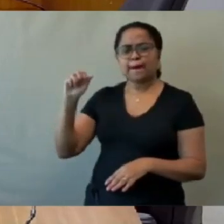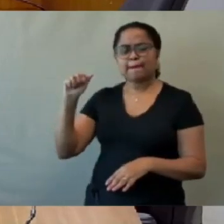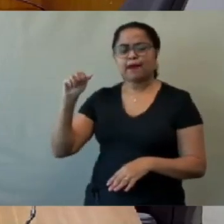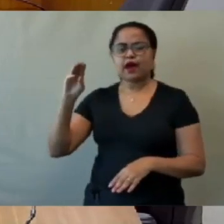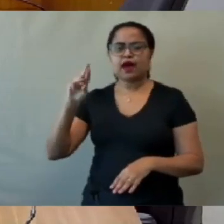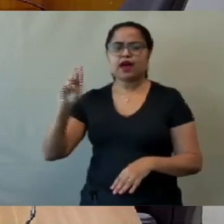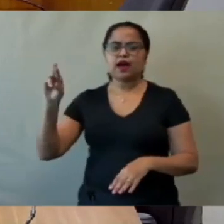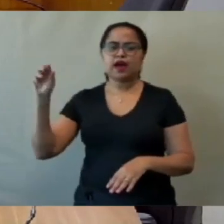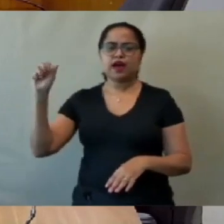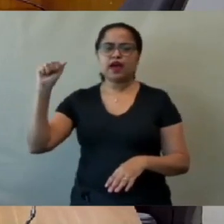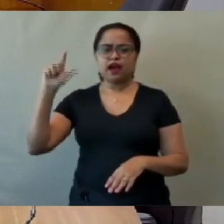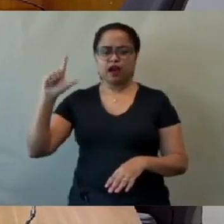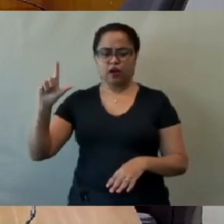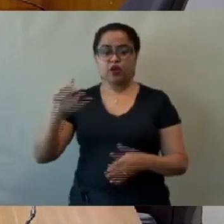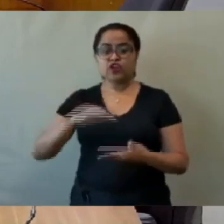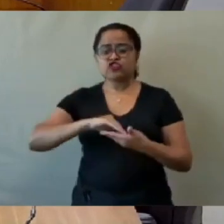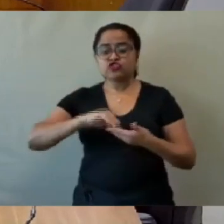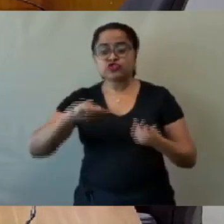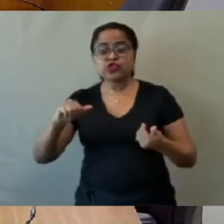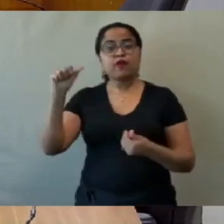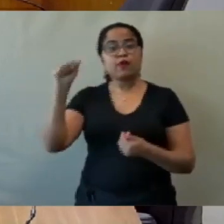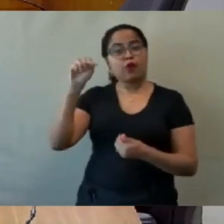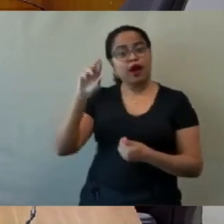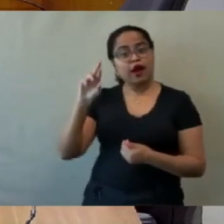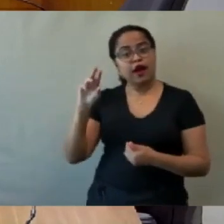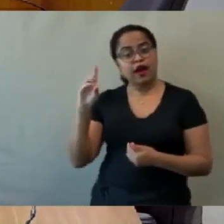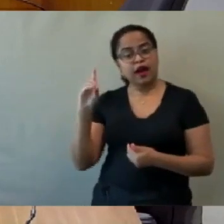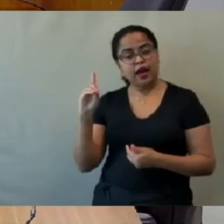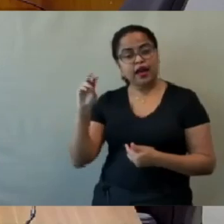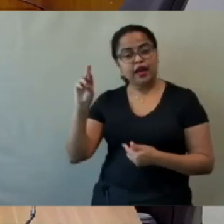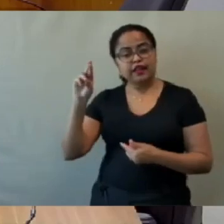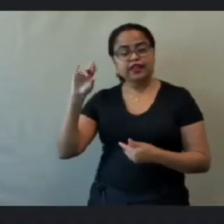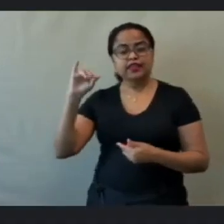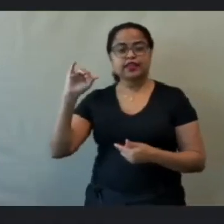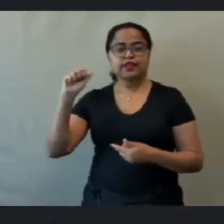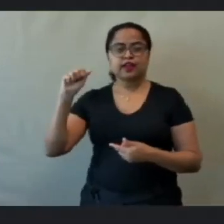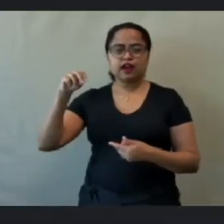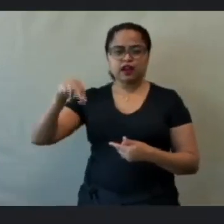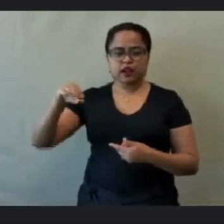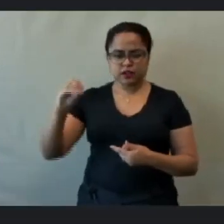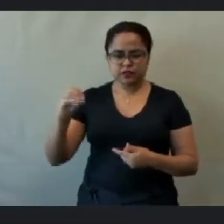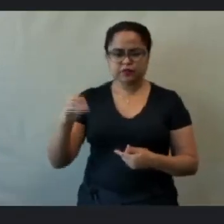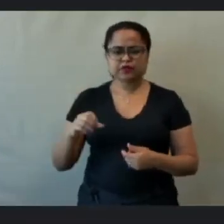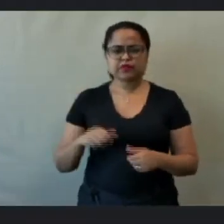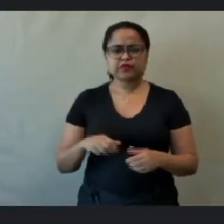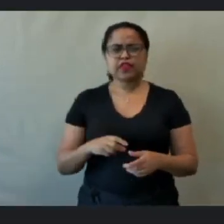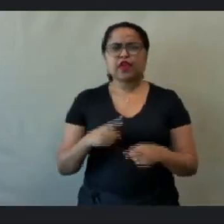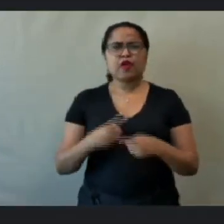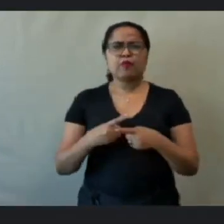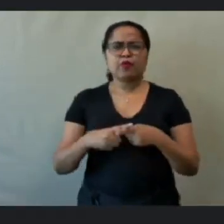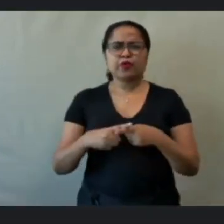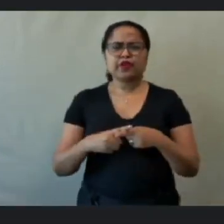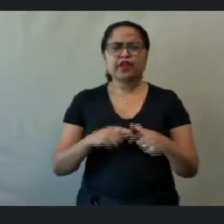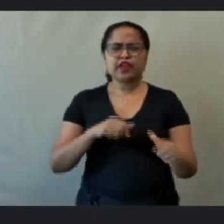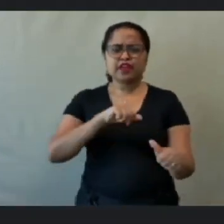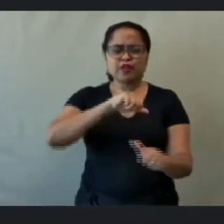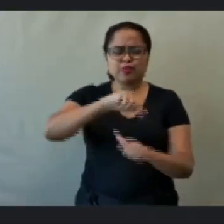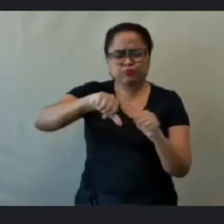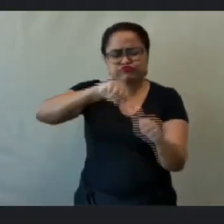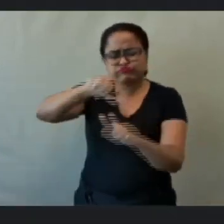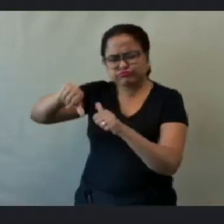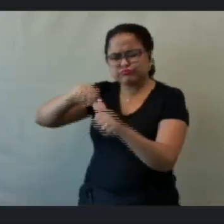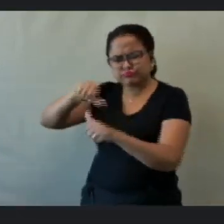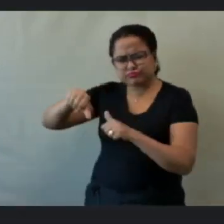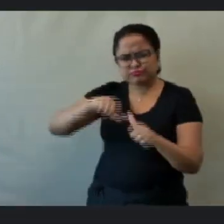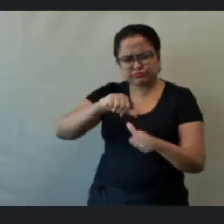outra coisa, tá bom? É que trocaram tantas vezes, né, o secretário de educação, que a gente perdeu a conta, gente. É, mas já